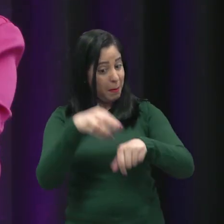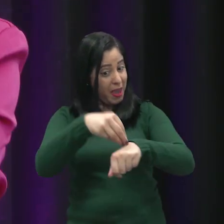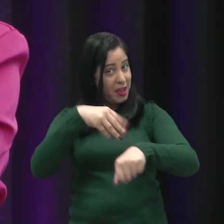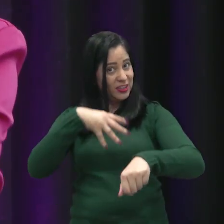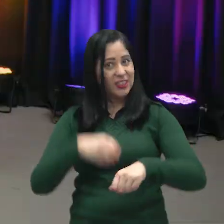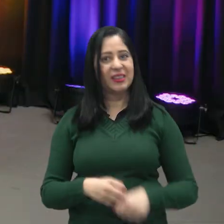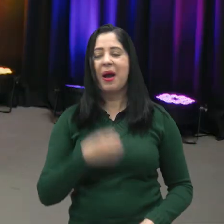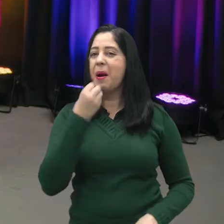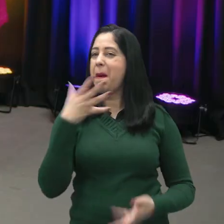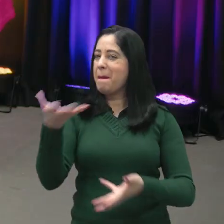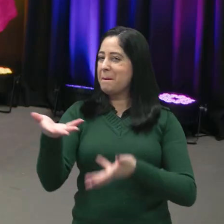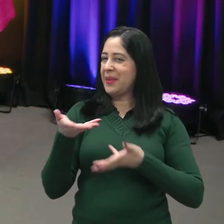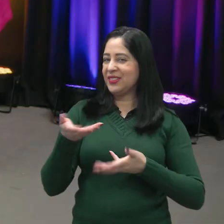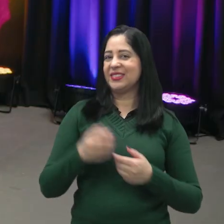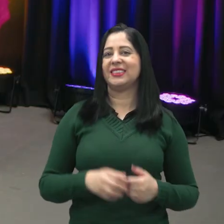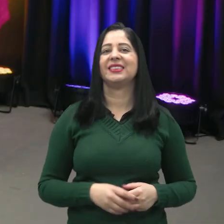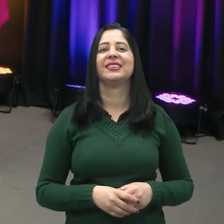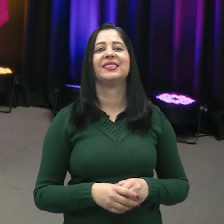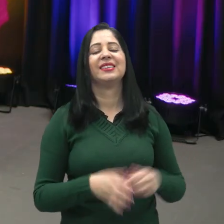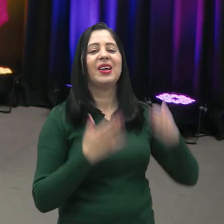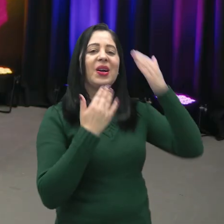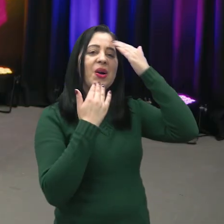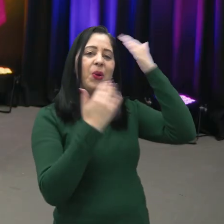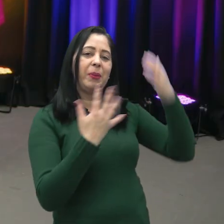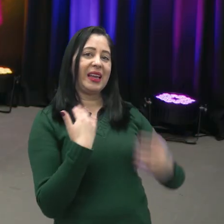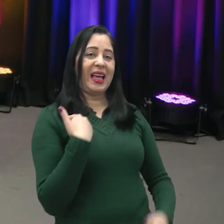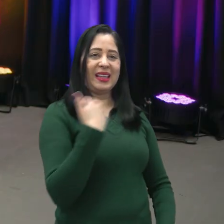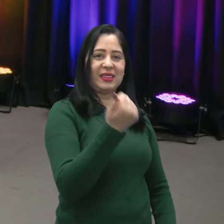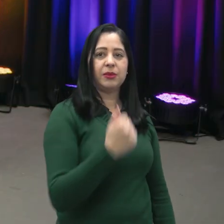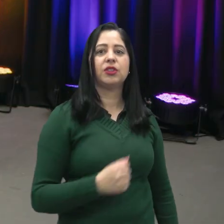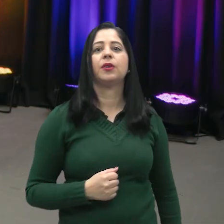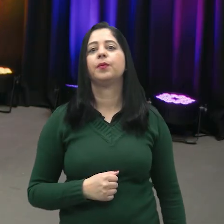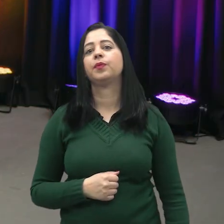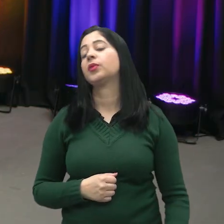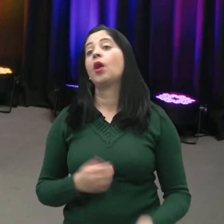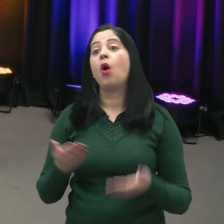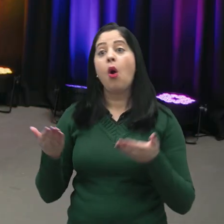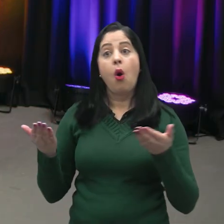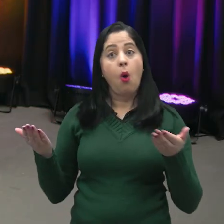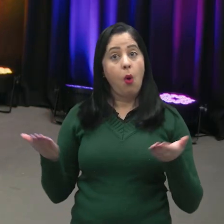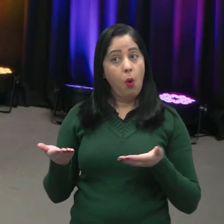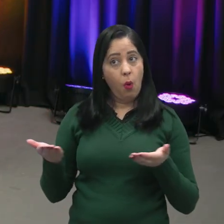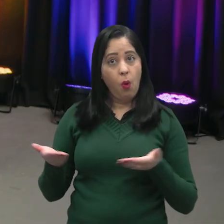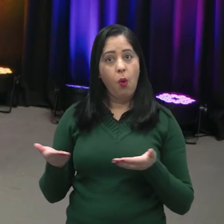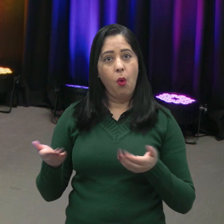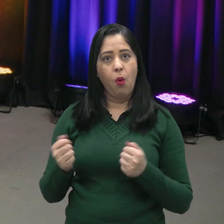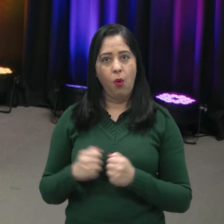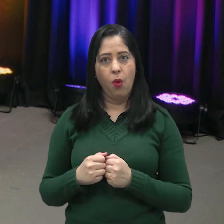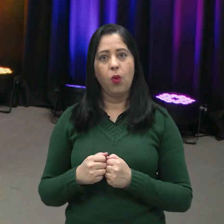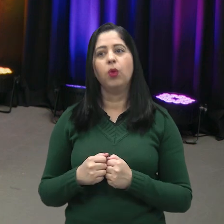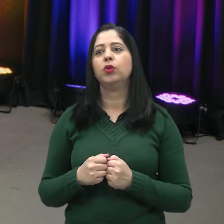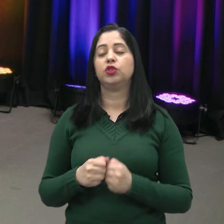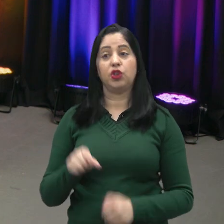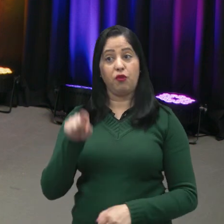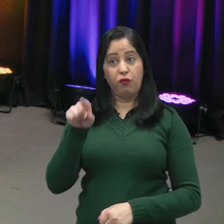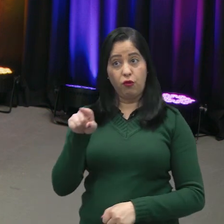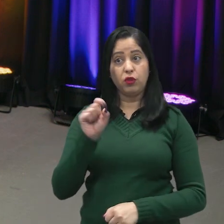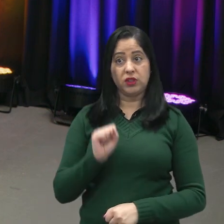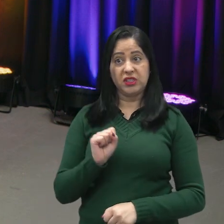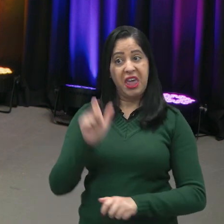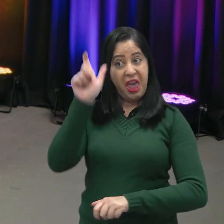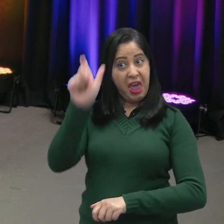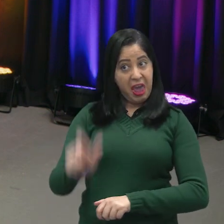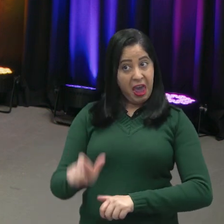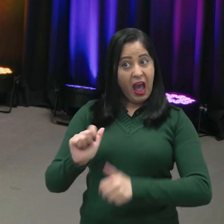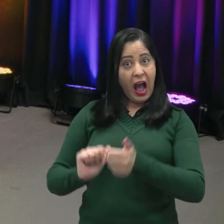bem-vindo aqui no nosso programa Inspiração de hoje. Obrigado, Pri. Obrigado pelo convite. Então, hoje a gente traz não só um educador físico, mas